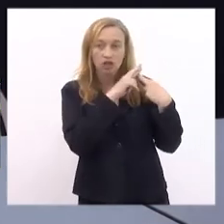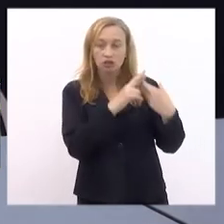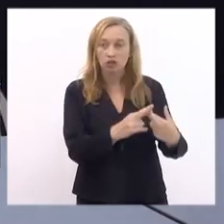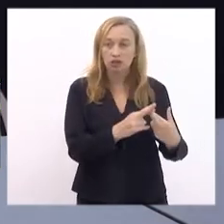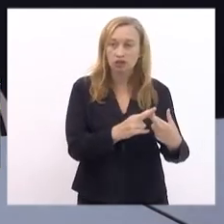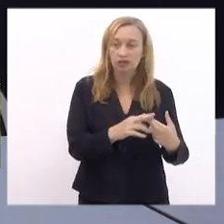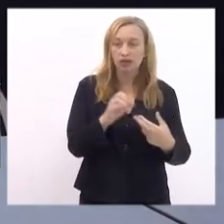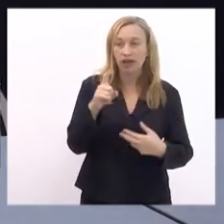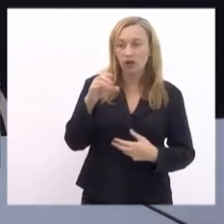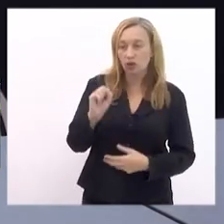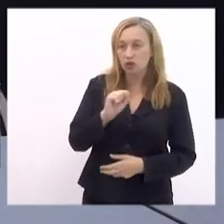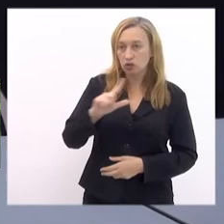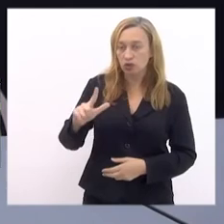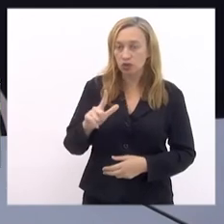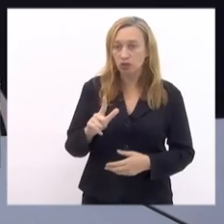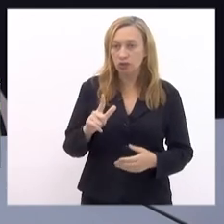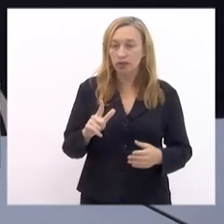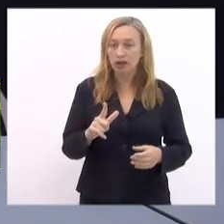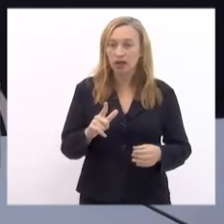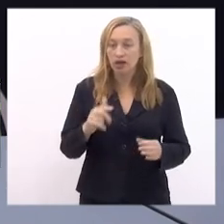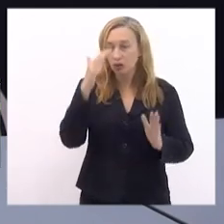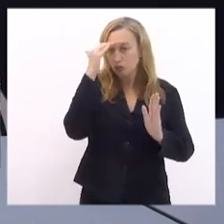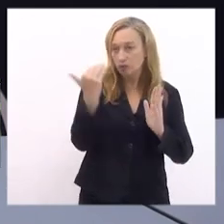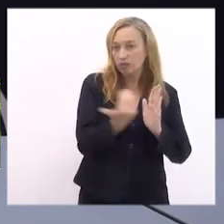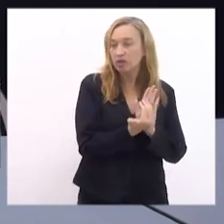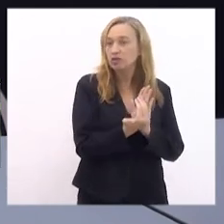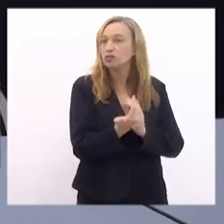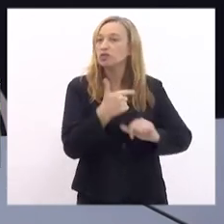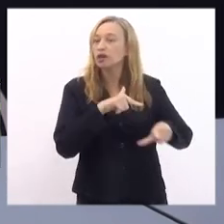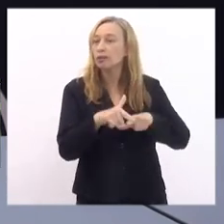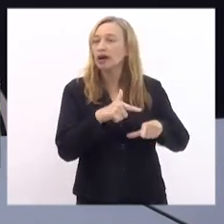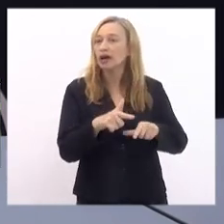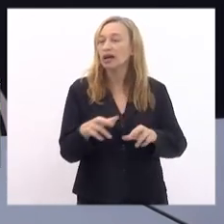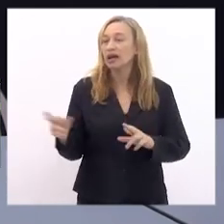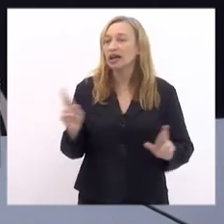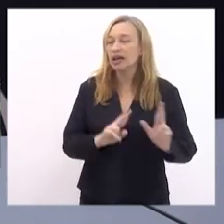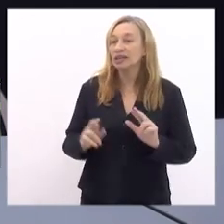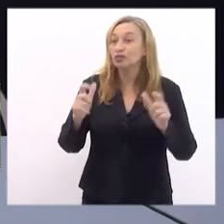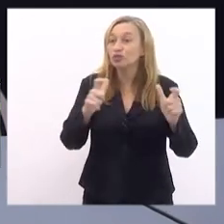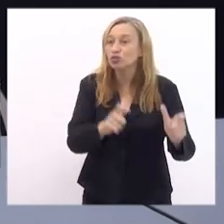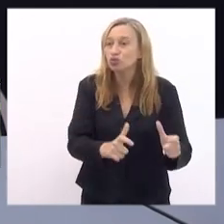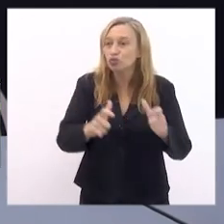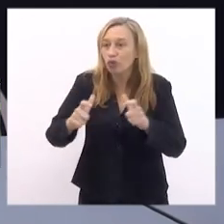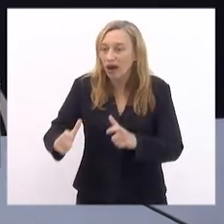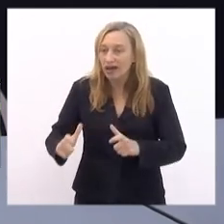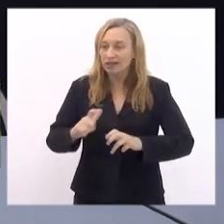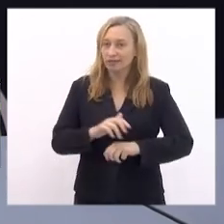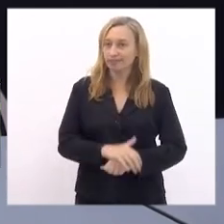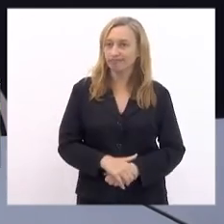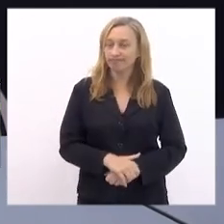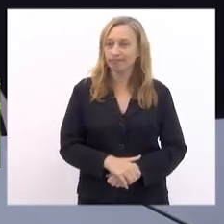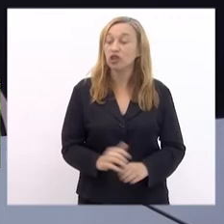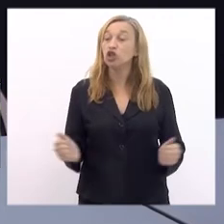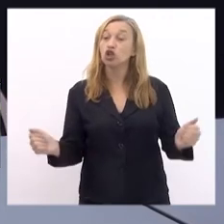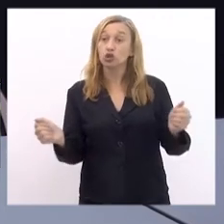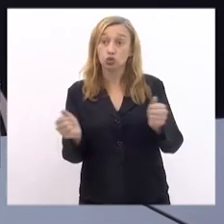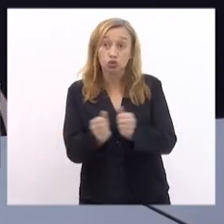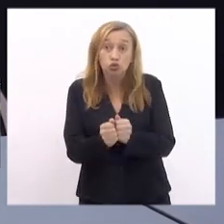a execução do plano de trabalho. Em relação aos espaços, irei